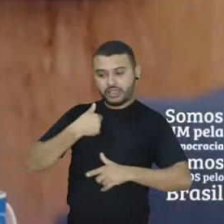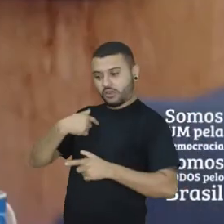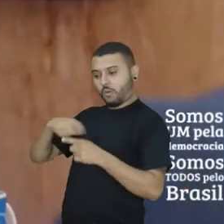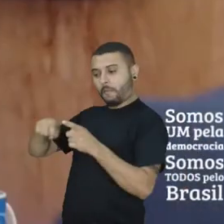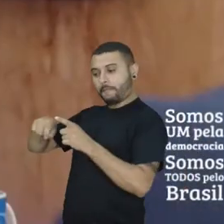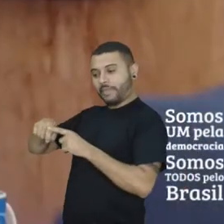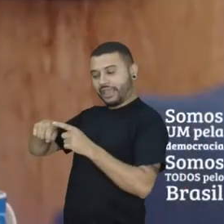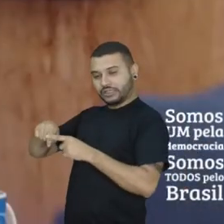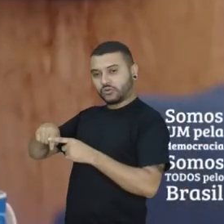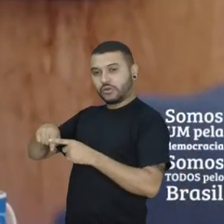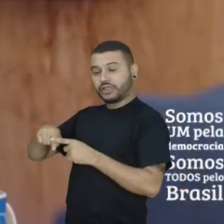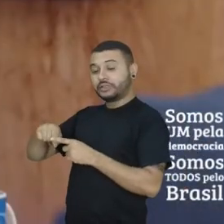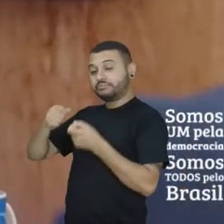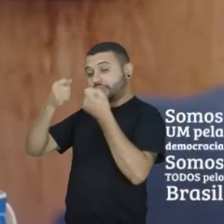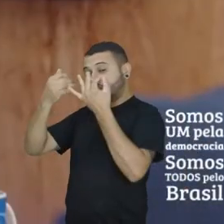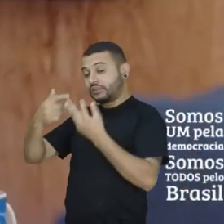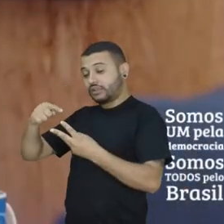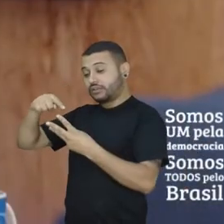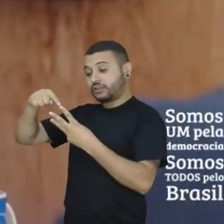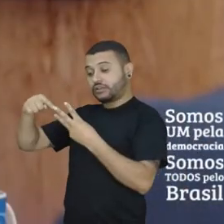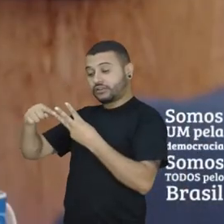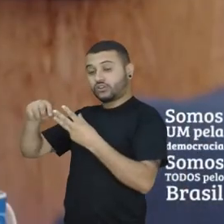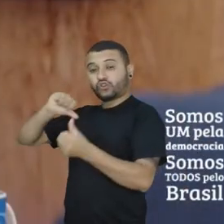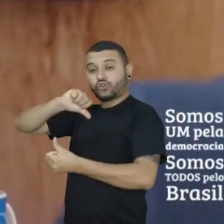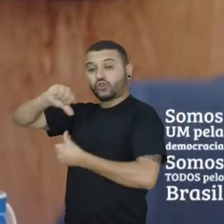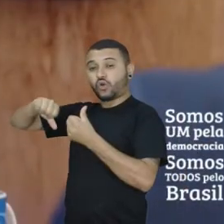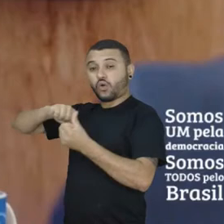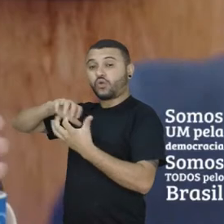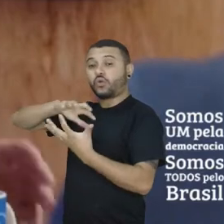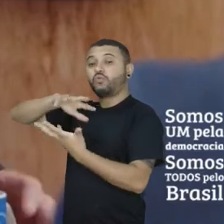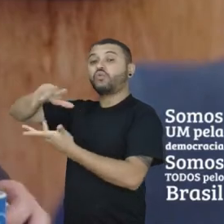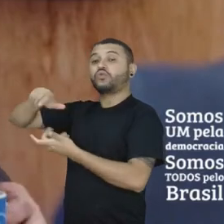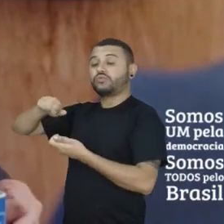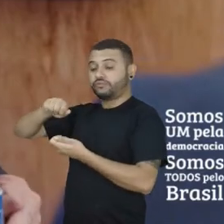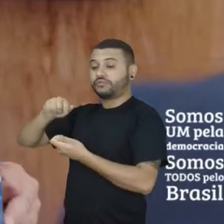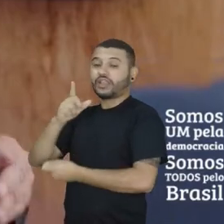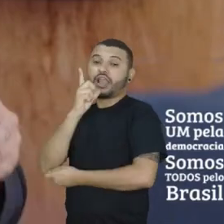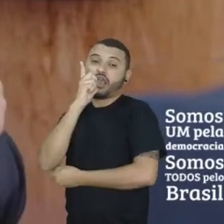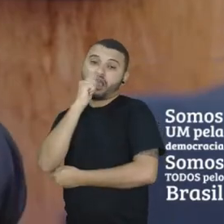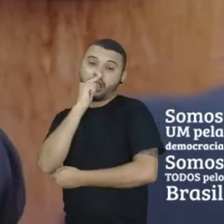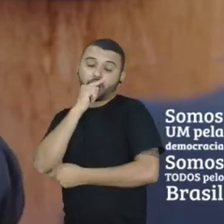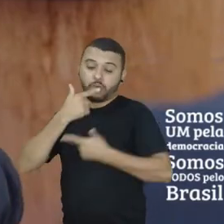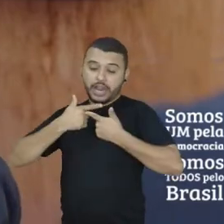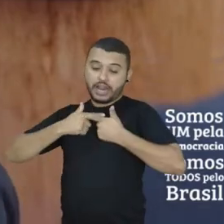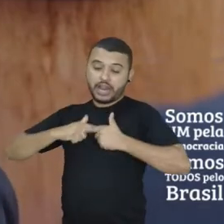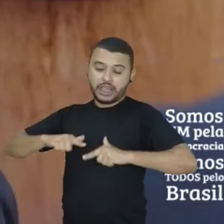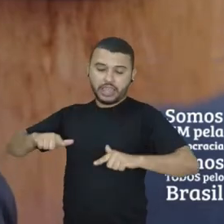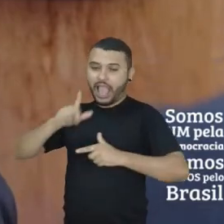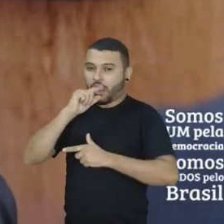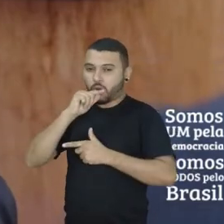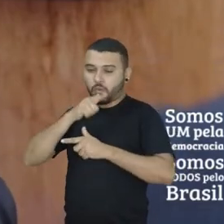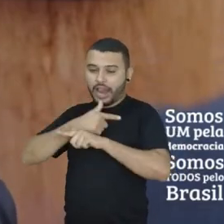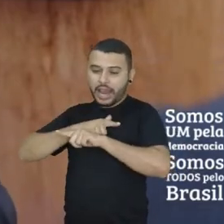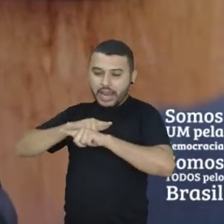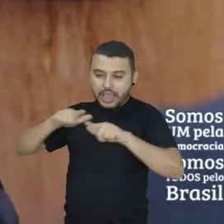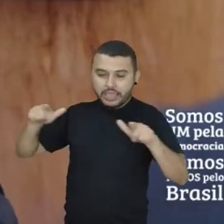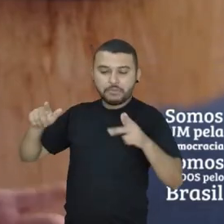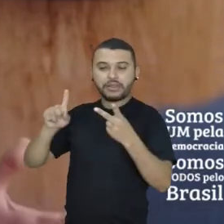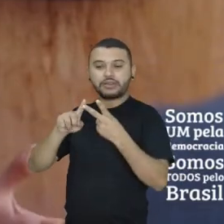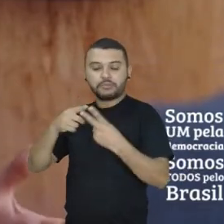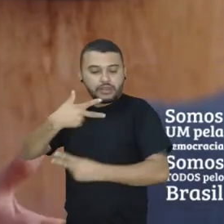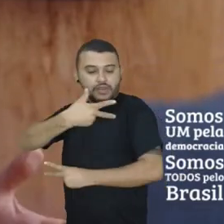coisas, Will, mudaram o mundo. Água de qualidade, vacina